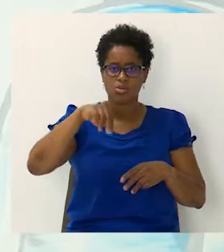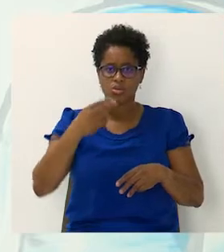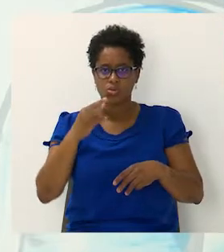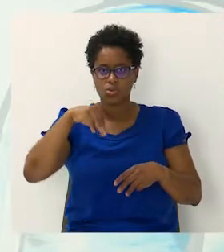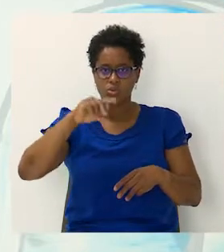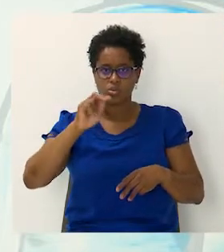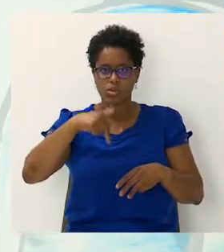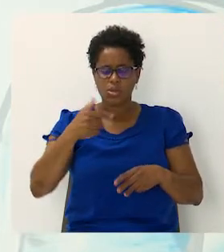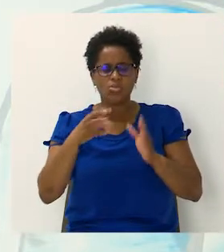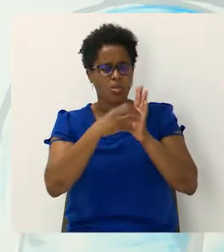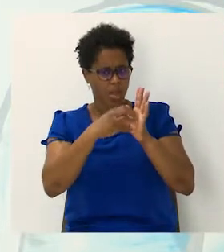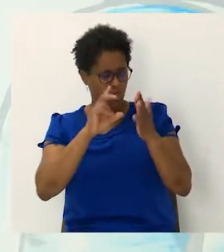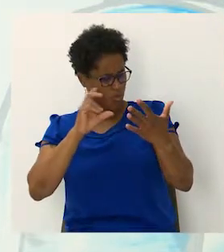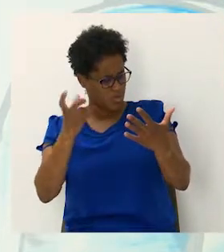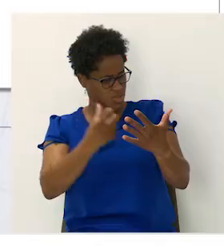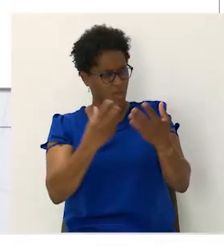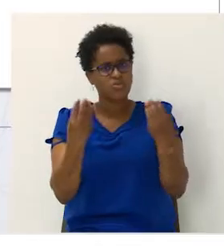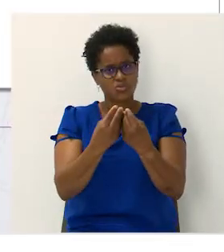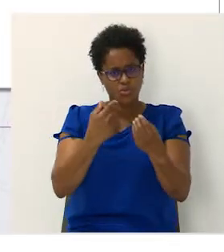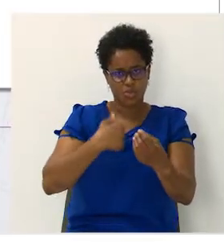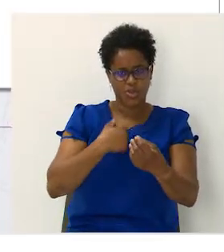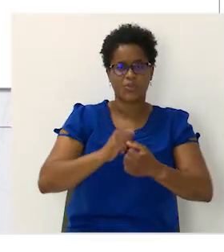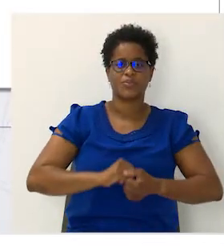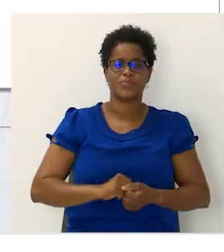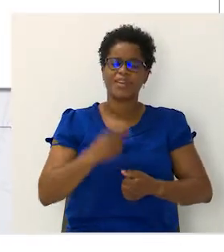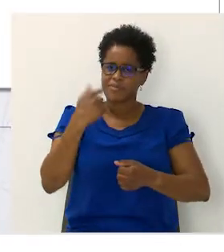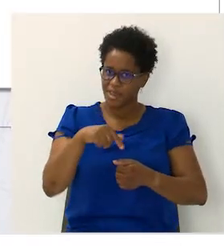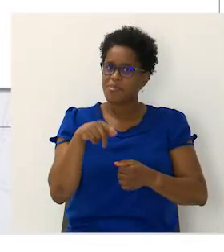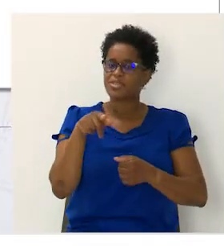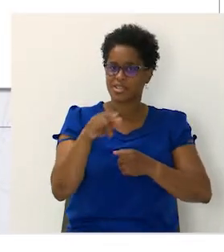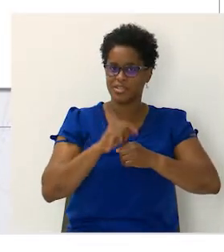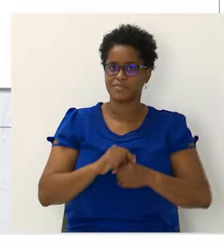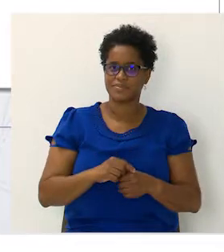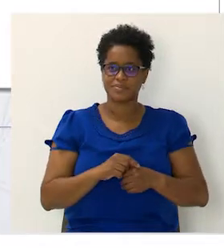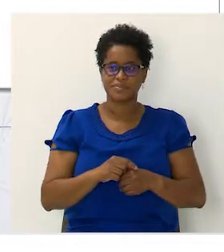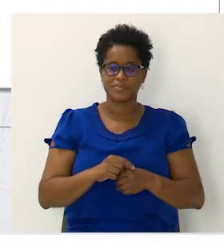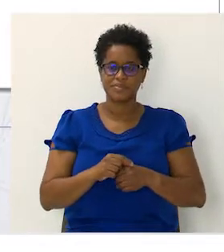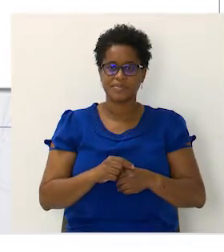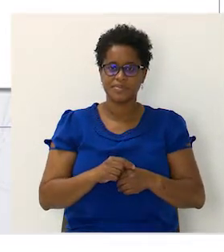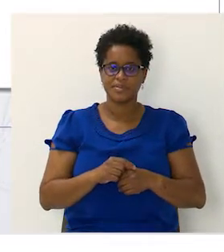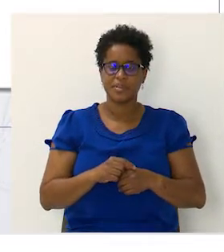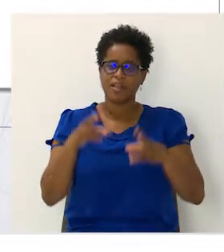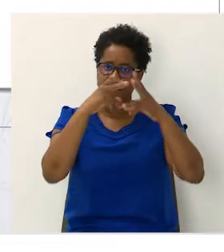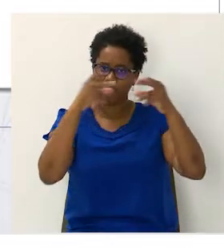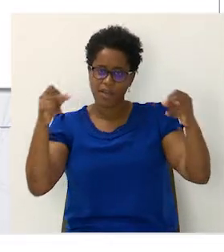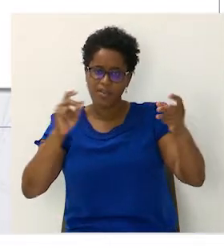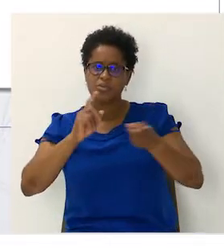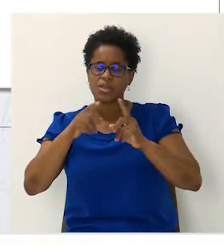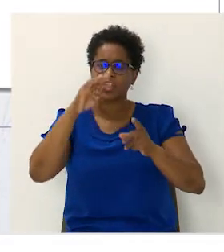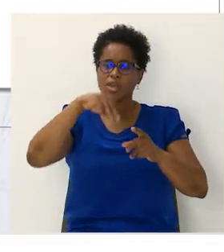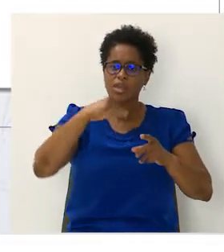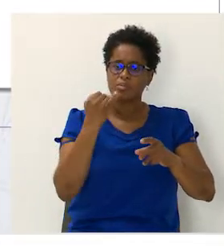imagens. Observem comigo. Temos ali definição de